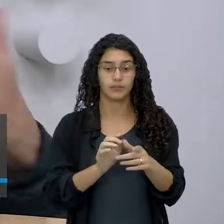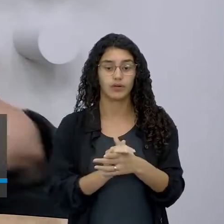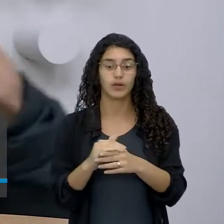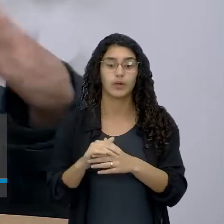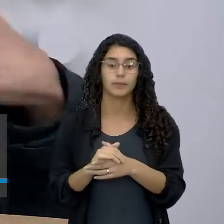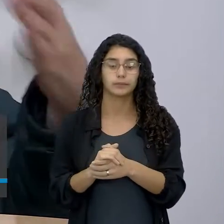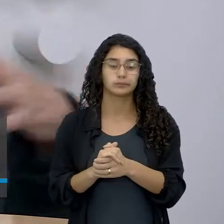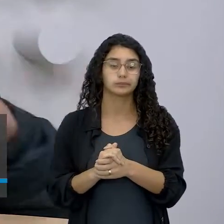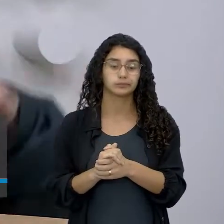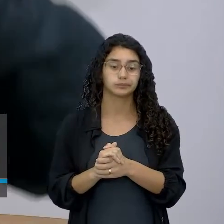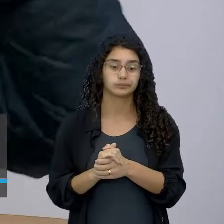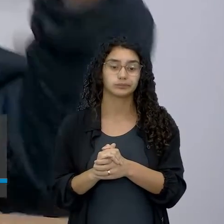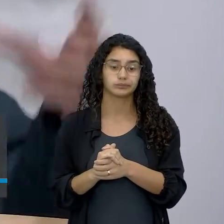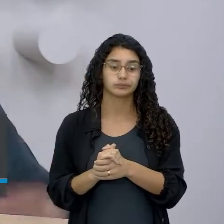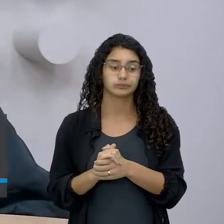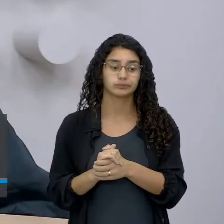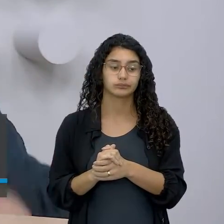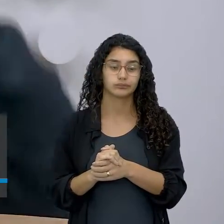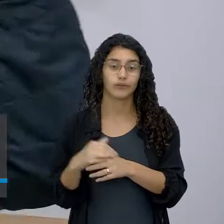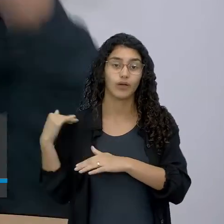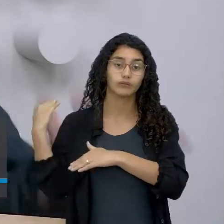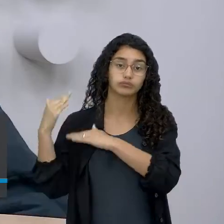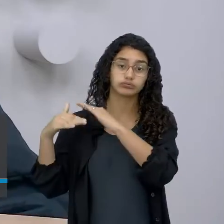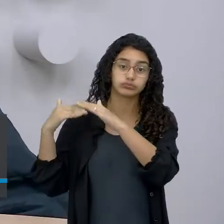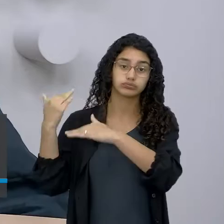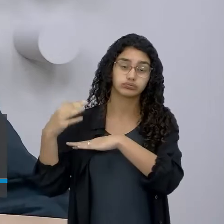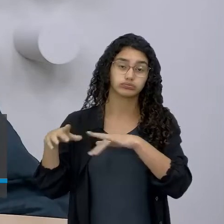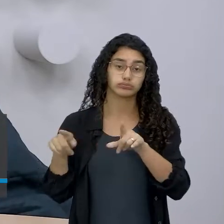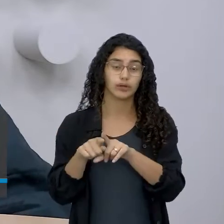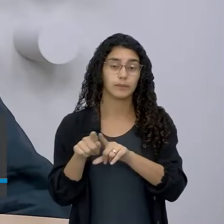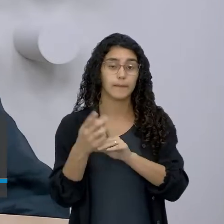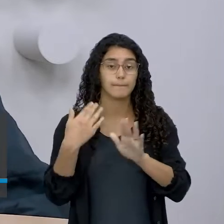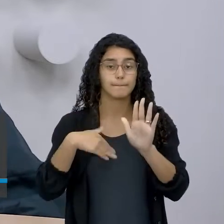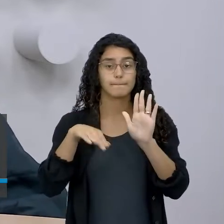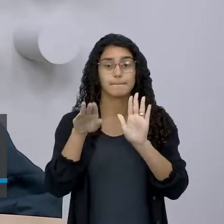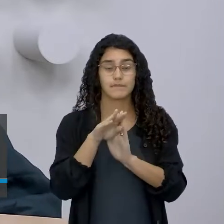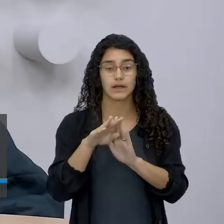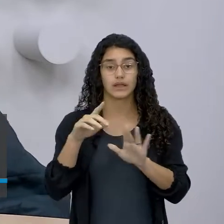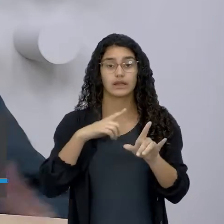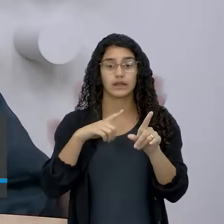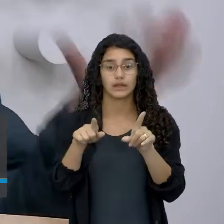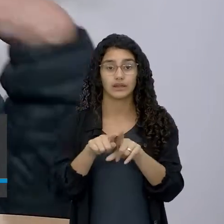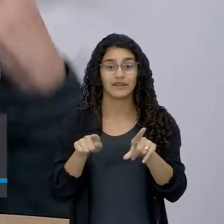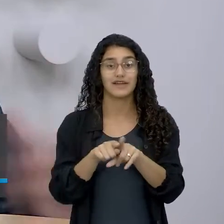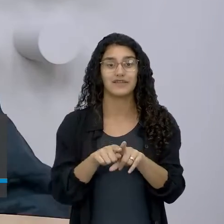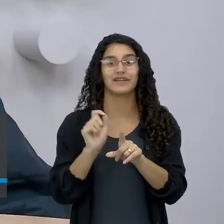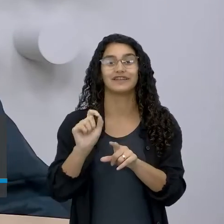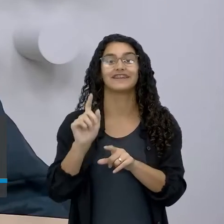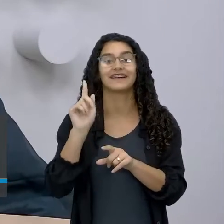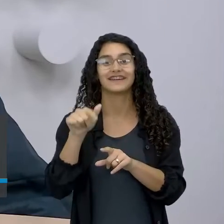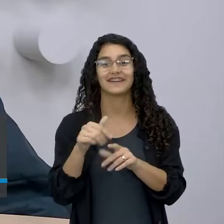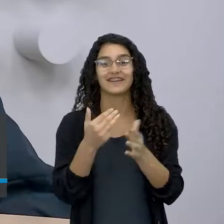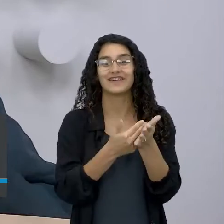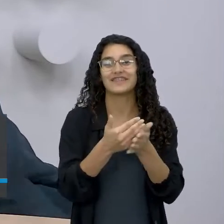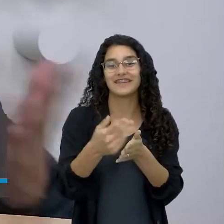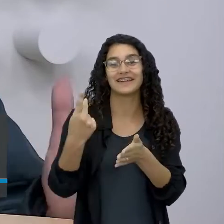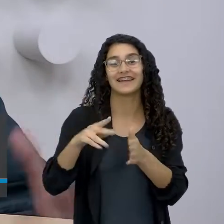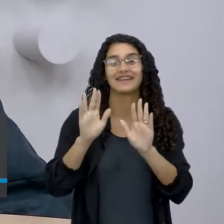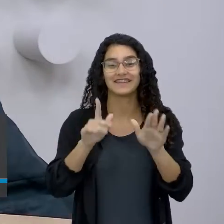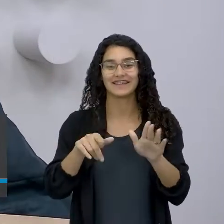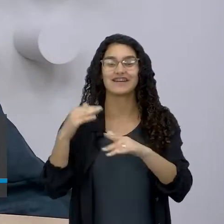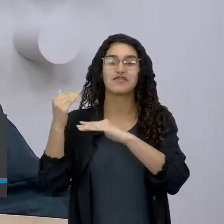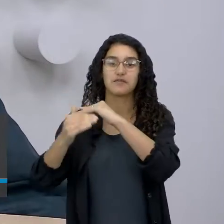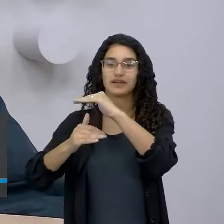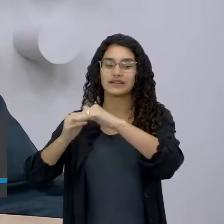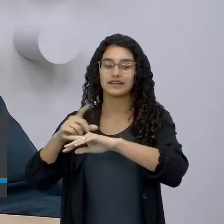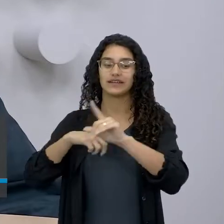aos pouquinhos, né, aumentando, né, intensificando mais essa globalização do que era aí no comecinho dela. Mas já é um